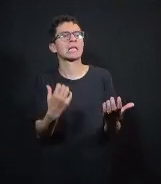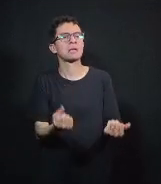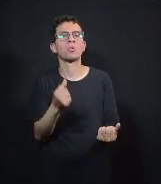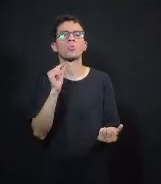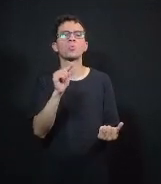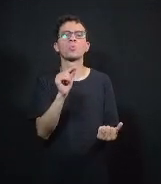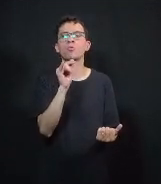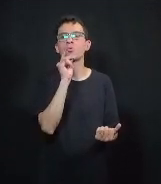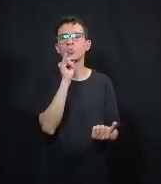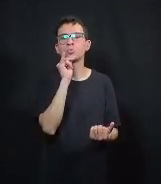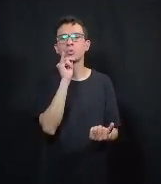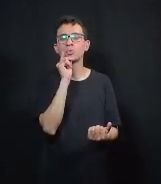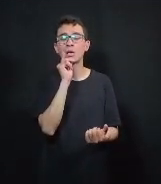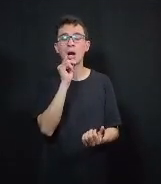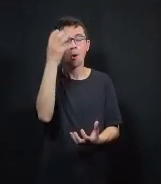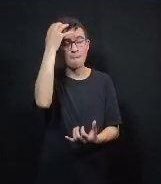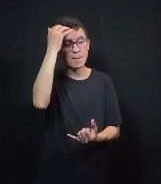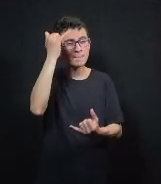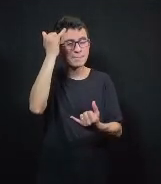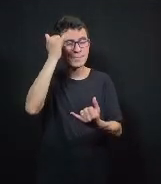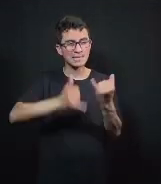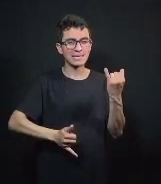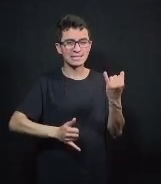quase um de meia-culpa mesmo, porque